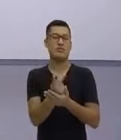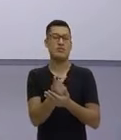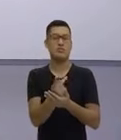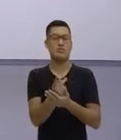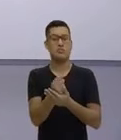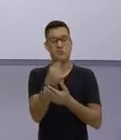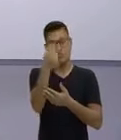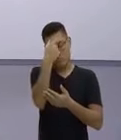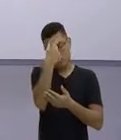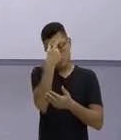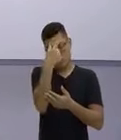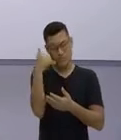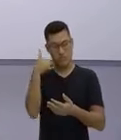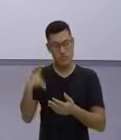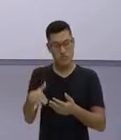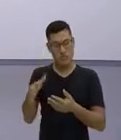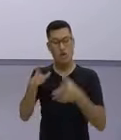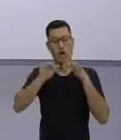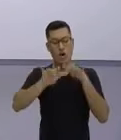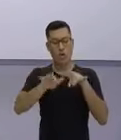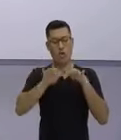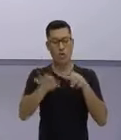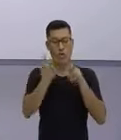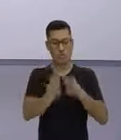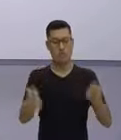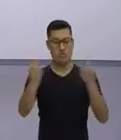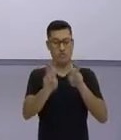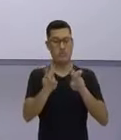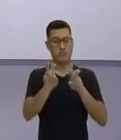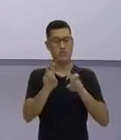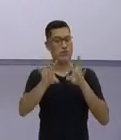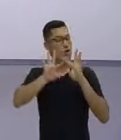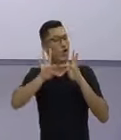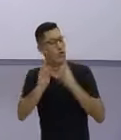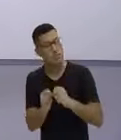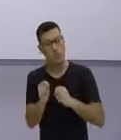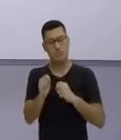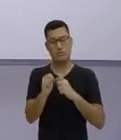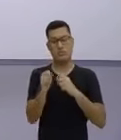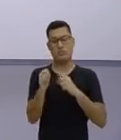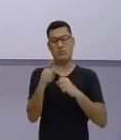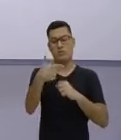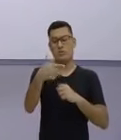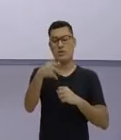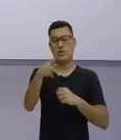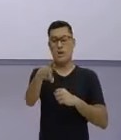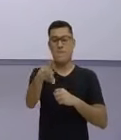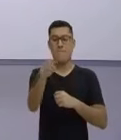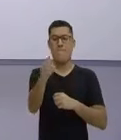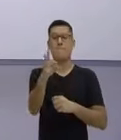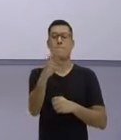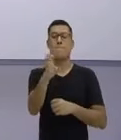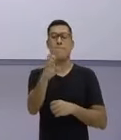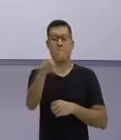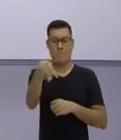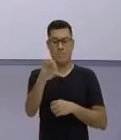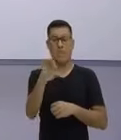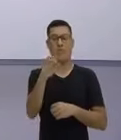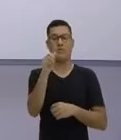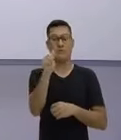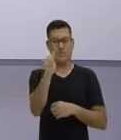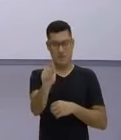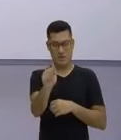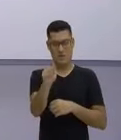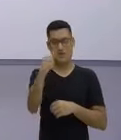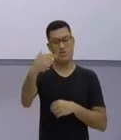memórias de celular, de computador e tudo mais, elas são todas potências de 2. Tá? Então, acabam sendo coisas do dia a dia. É